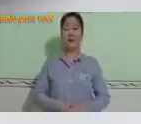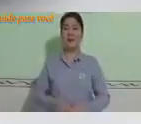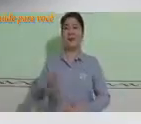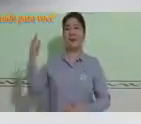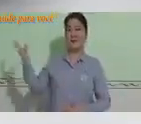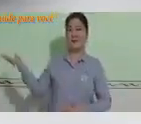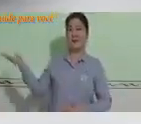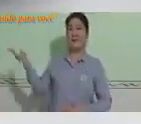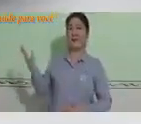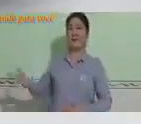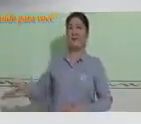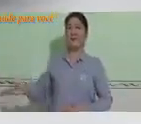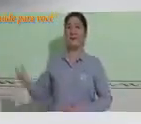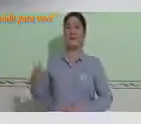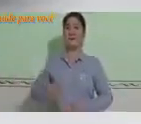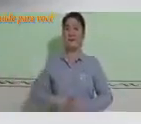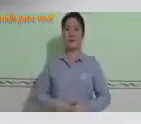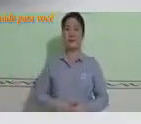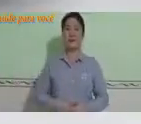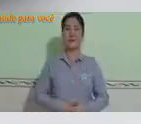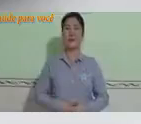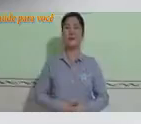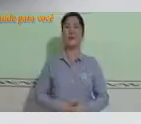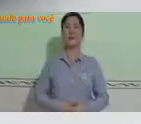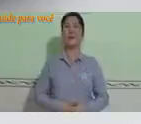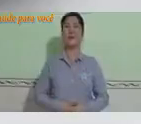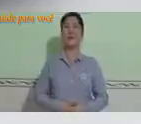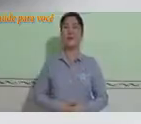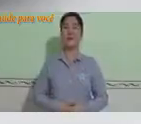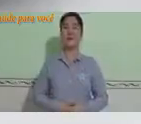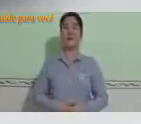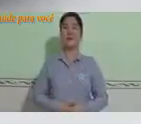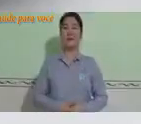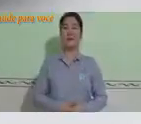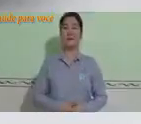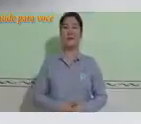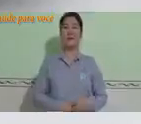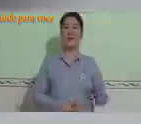do computador e que por isso tendem a piscar menos os olhos.